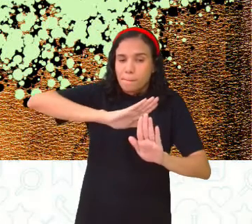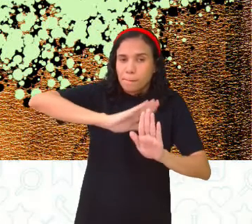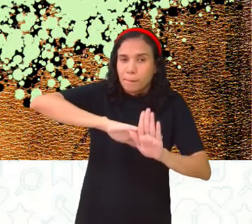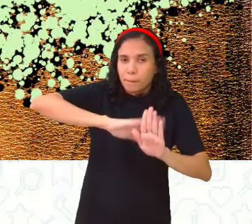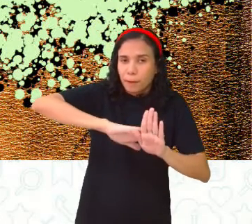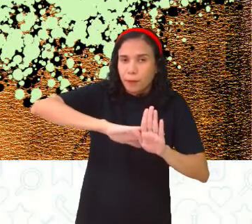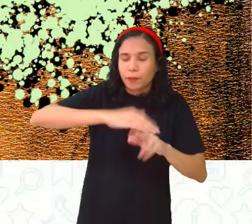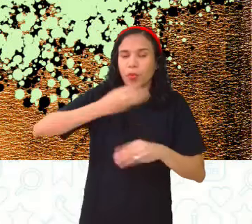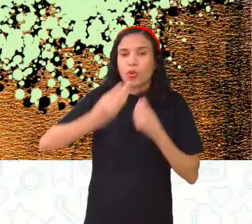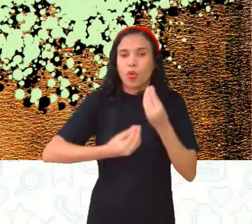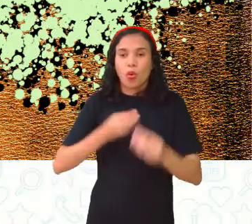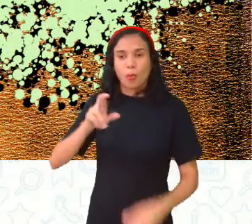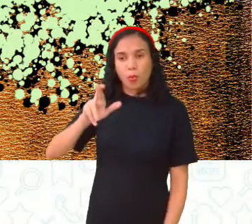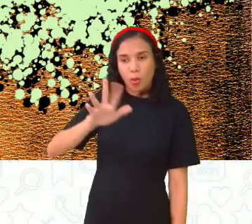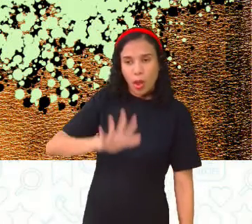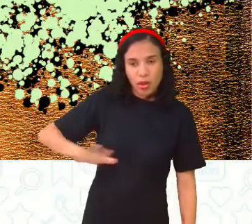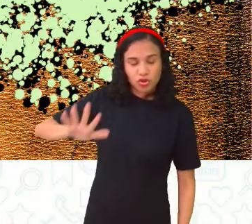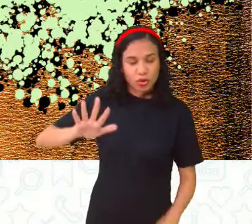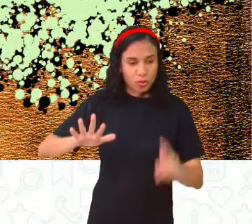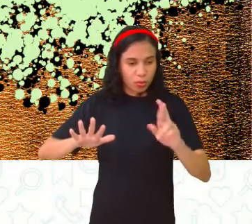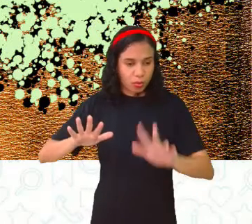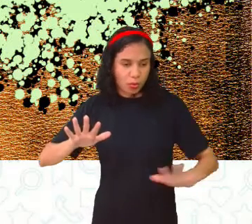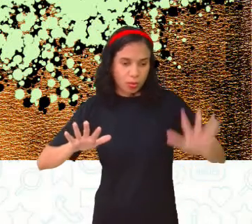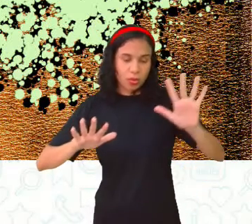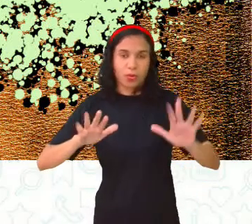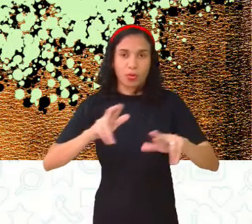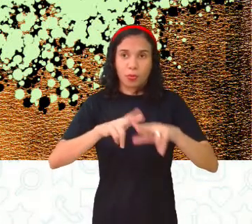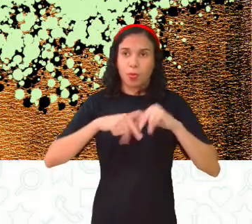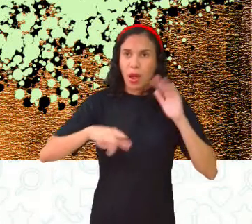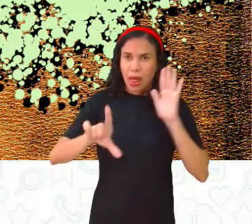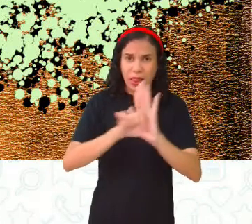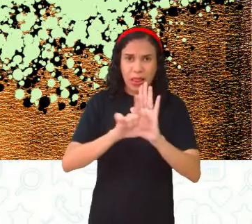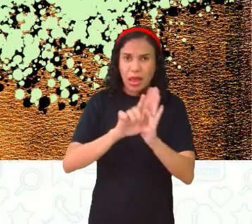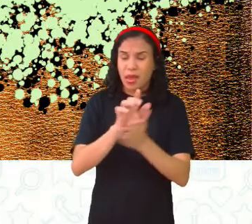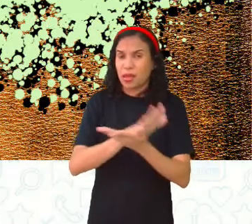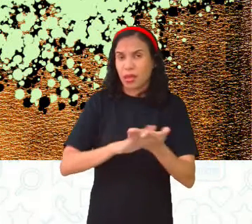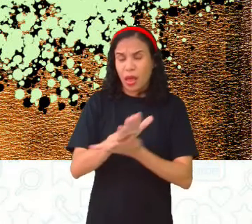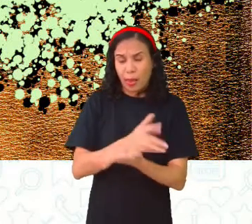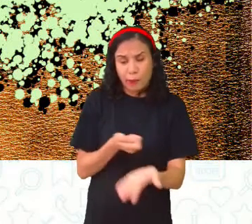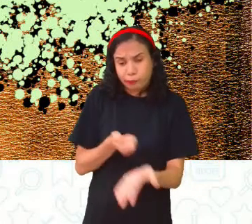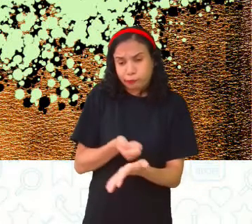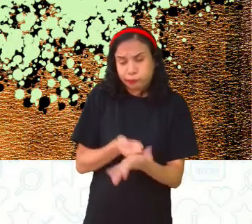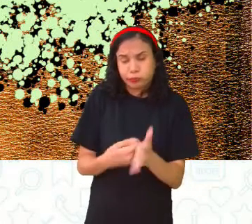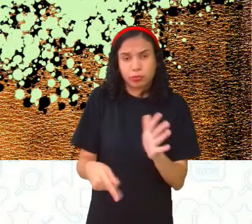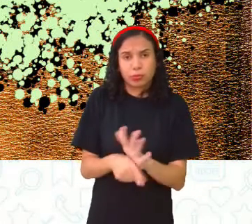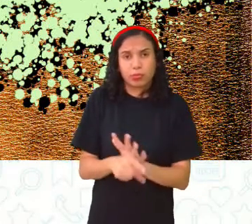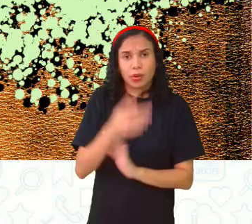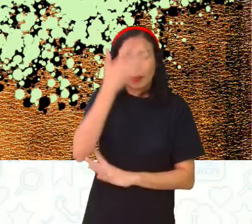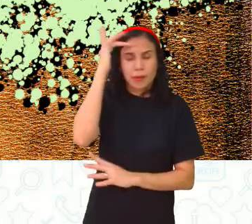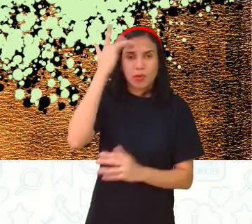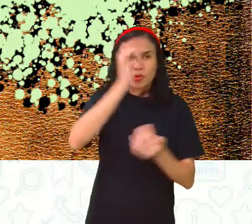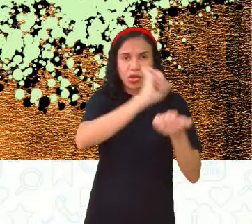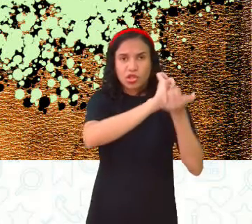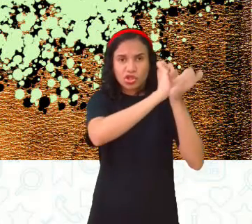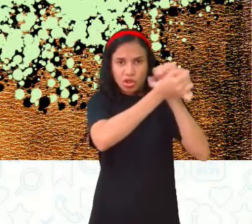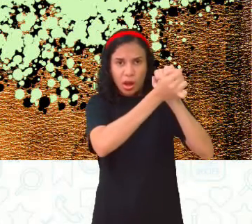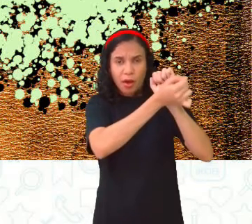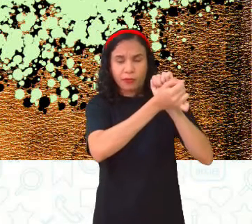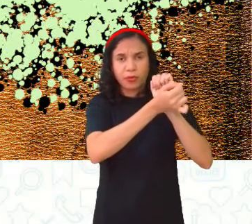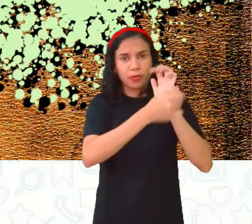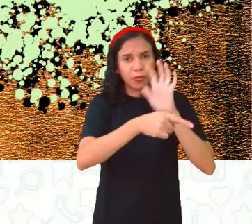falando, de uma região a outra, porque nessa lei nada impedia que o escravo que era, né,